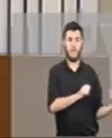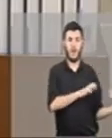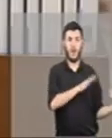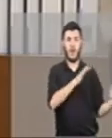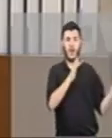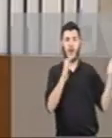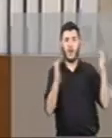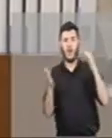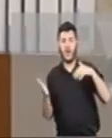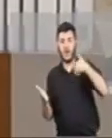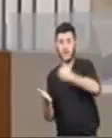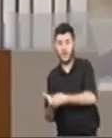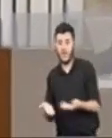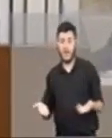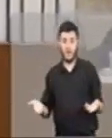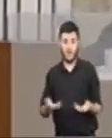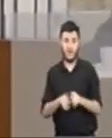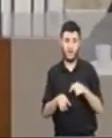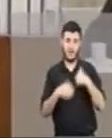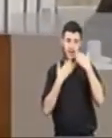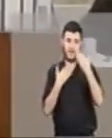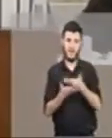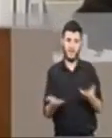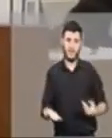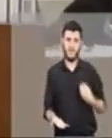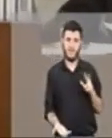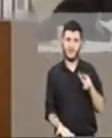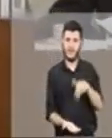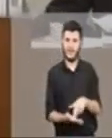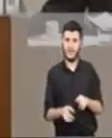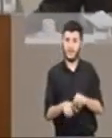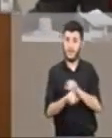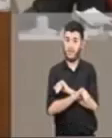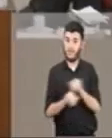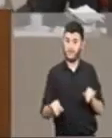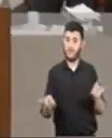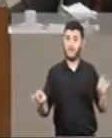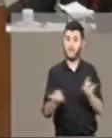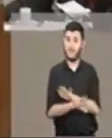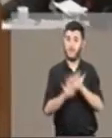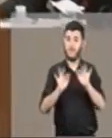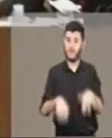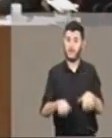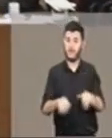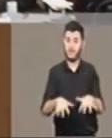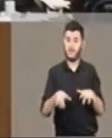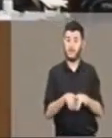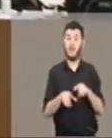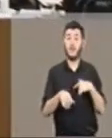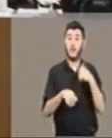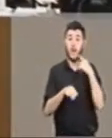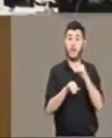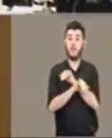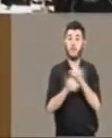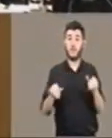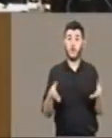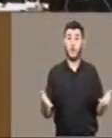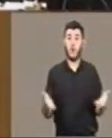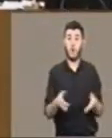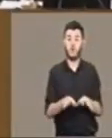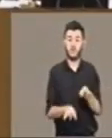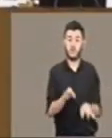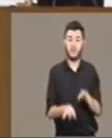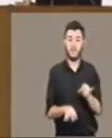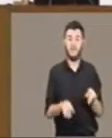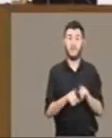de todos, declaro encerrada a presente sessão, comunicando a todos que o restante da pauta de hoje será realocado